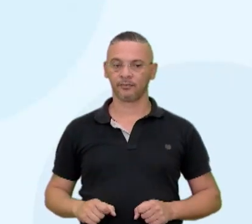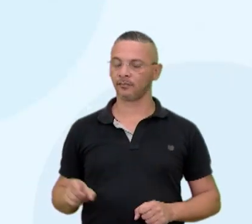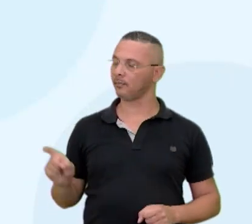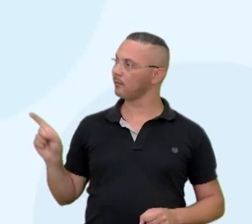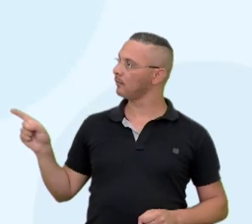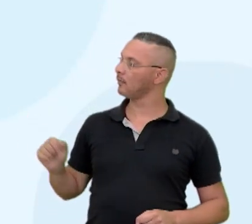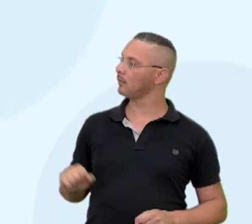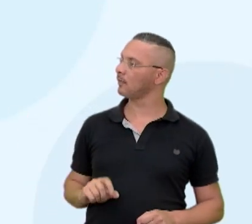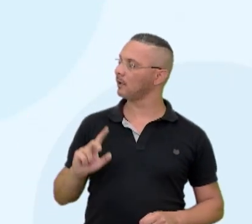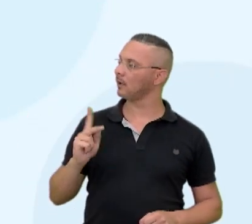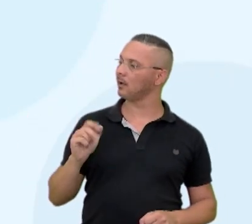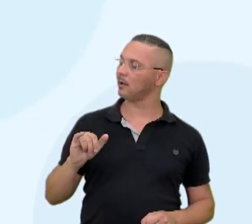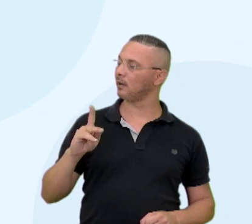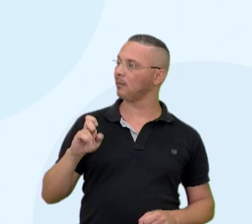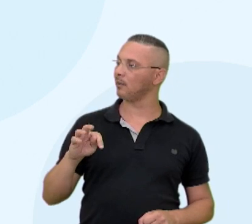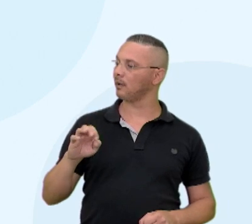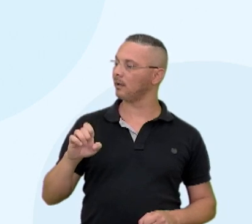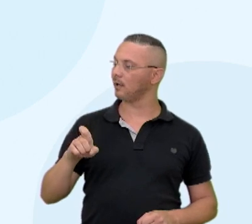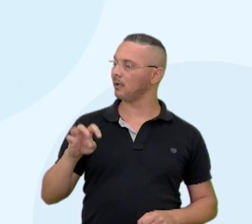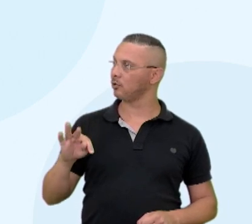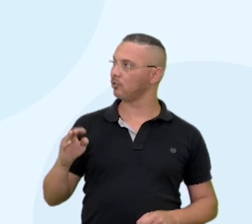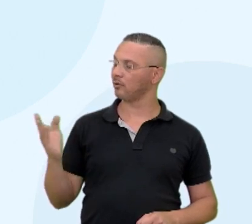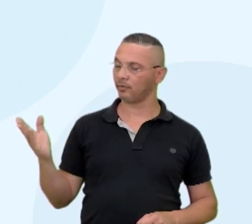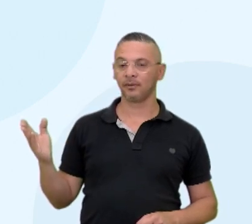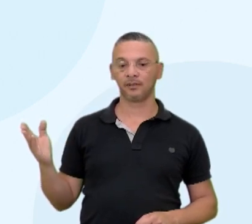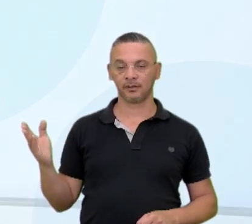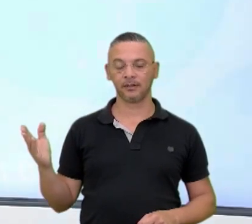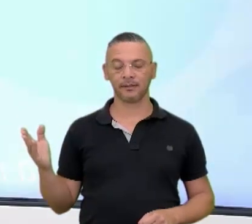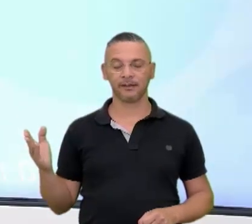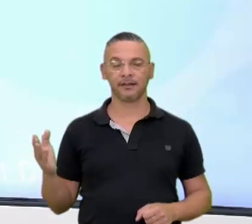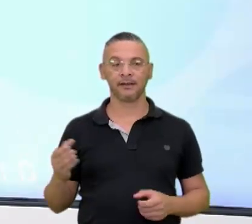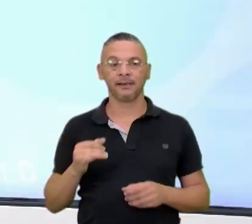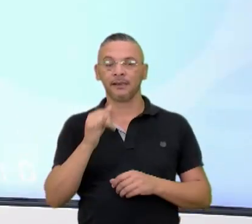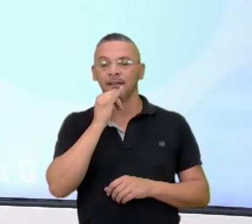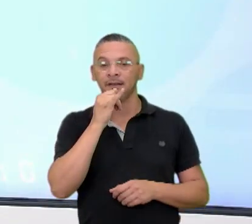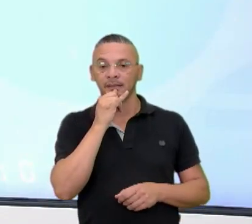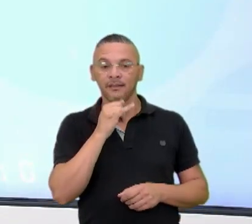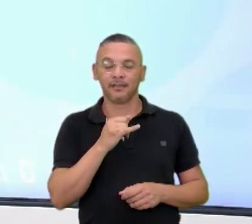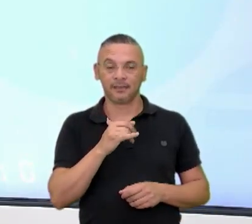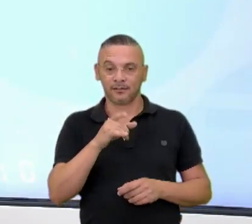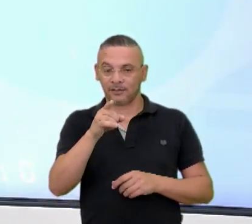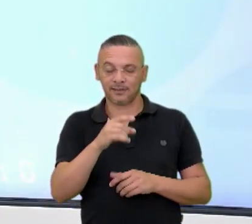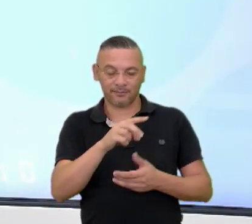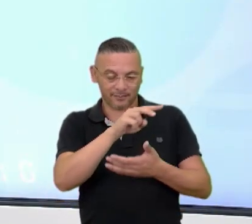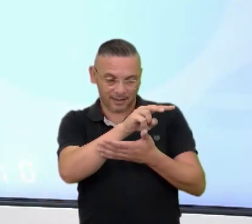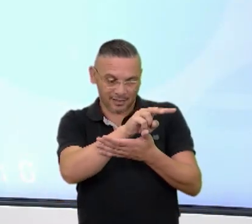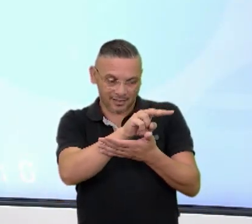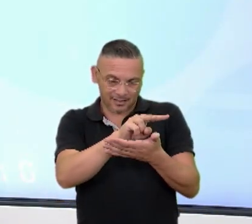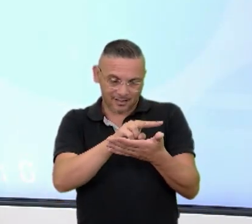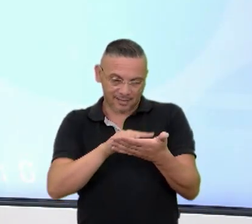Voltamos. Branded content tem a ver com conteúdo patrocinado. Funciona assim. Eu tenho uma marca